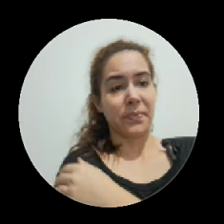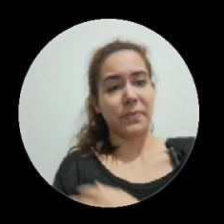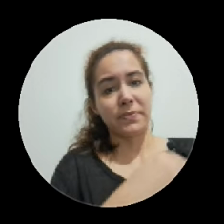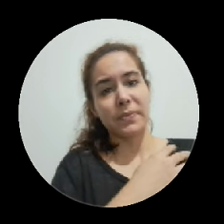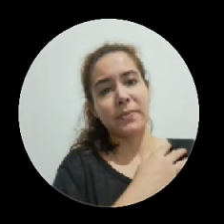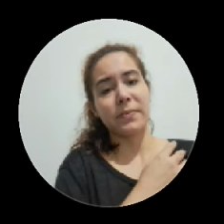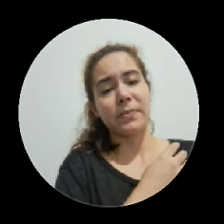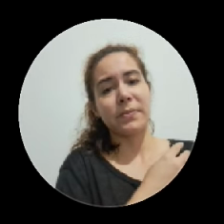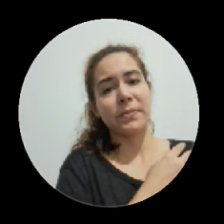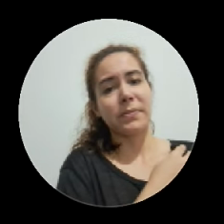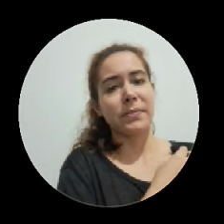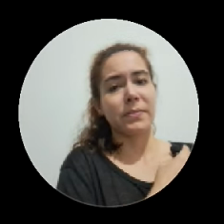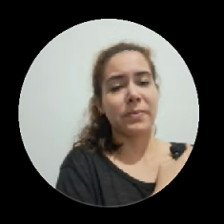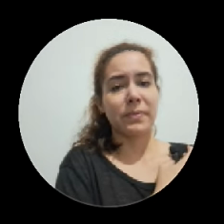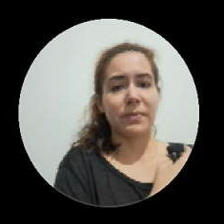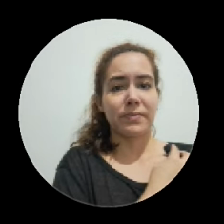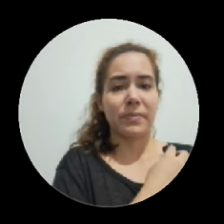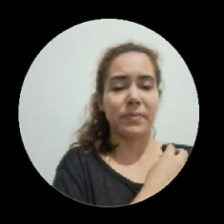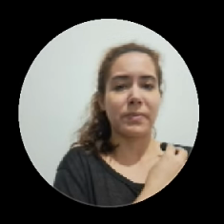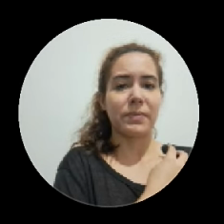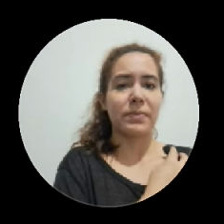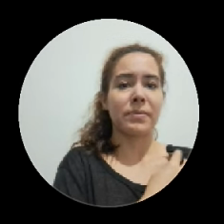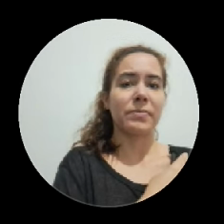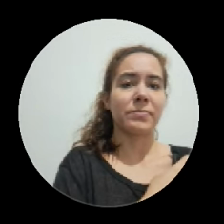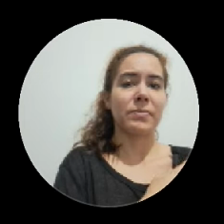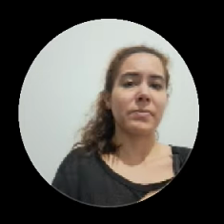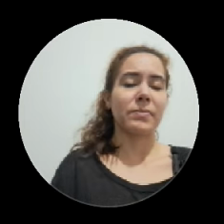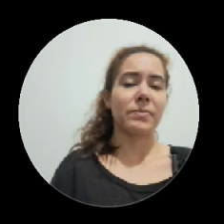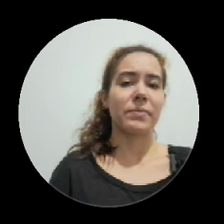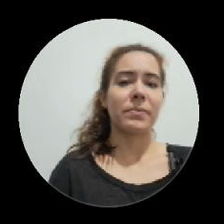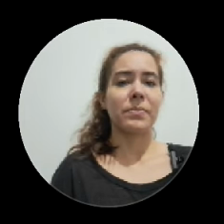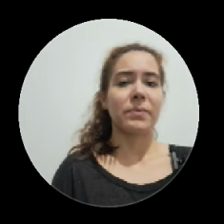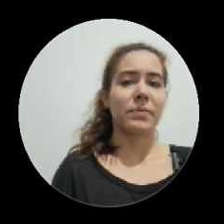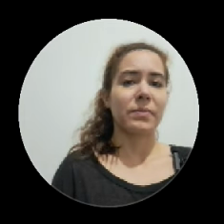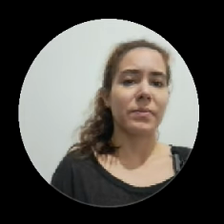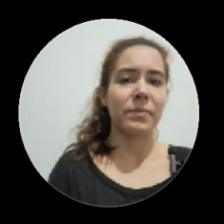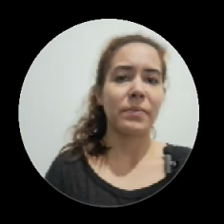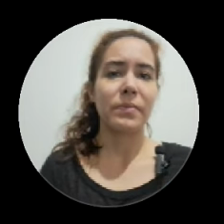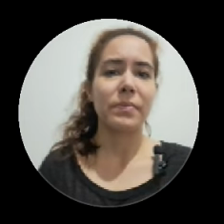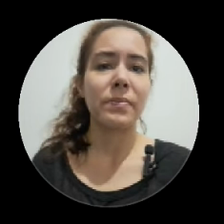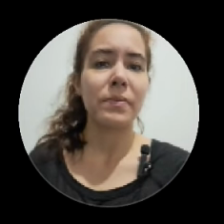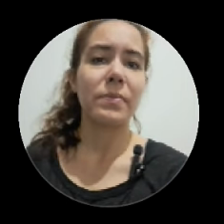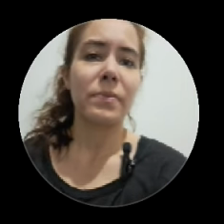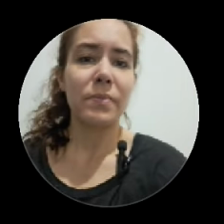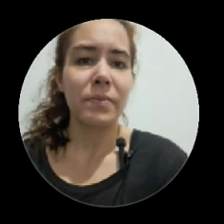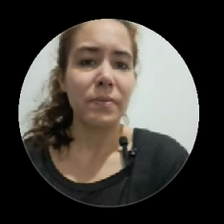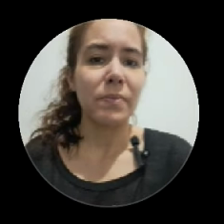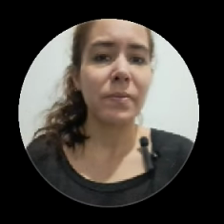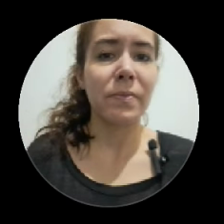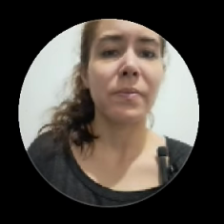que a gente tem uma cartilha de coach. E isso é a cartilha que me incomoda. O jeito de vender as coisas, o jeito de falar, o